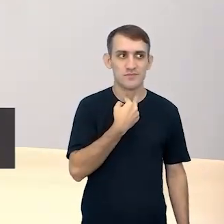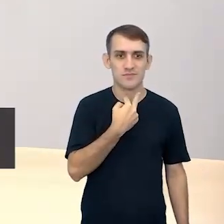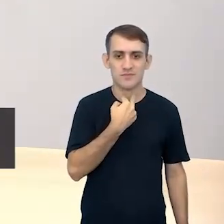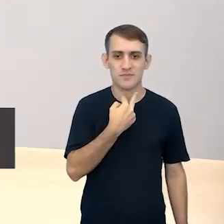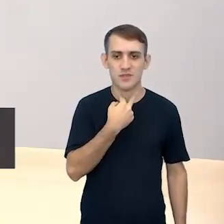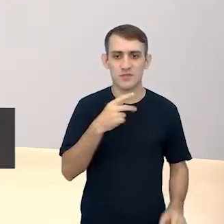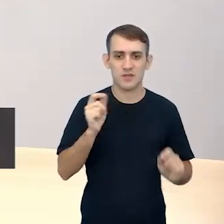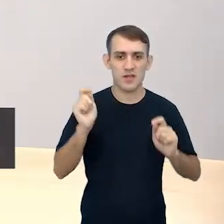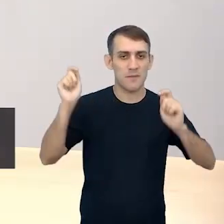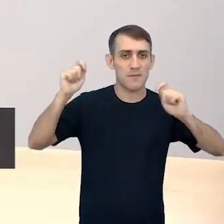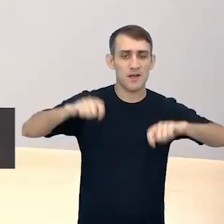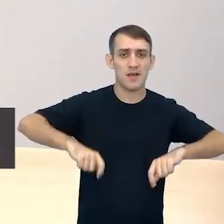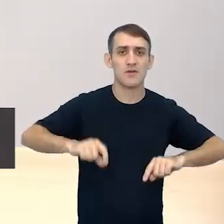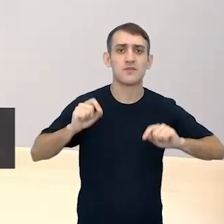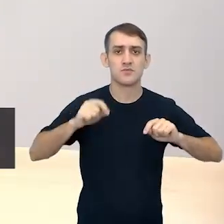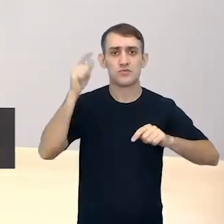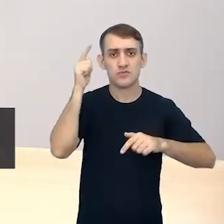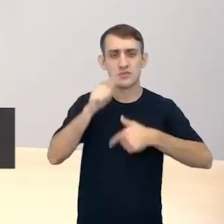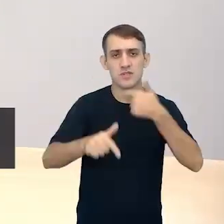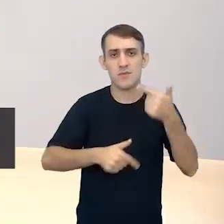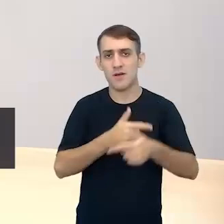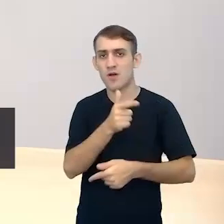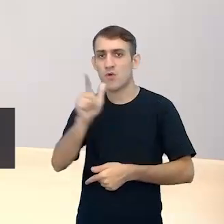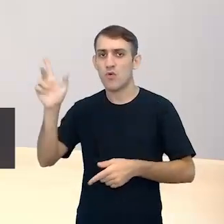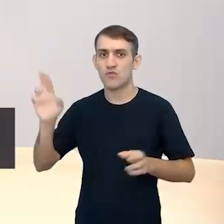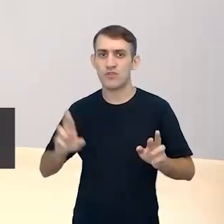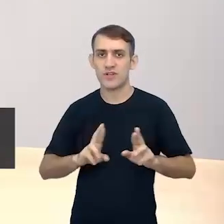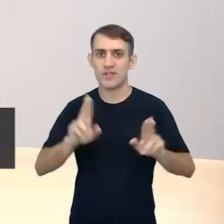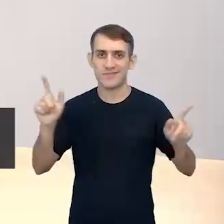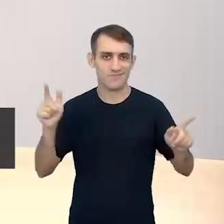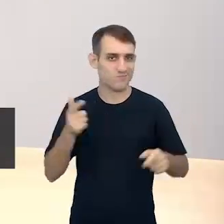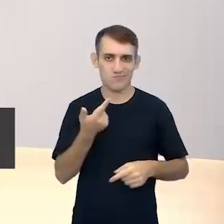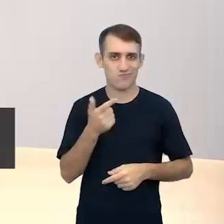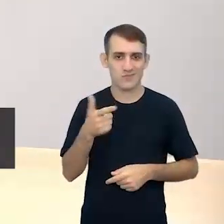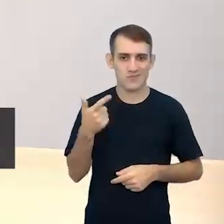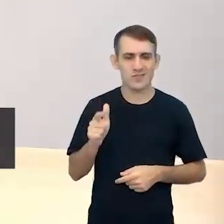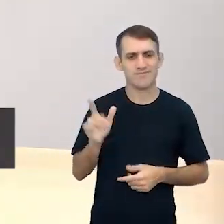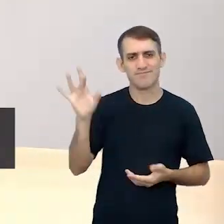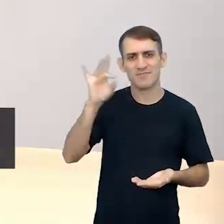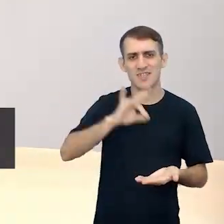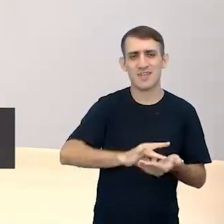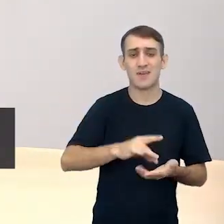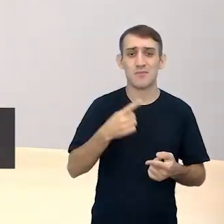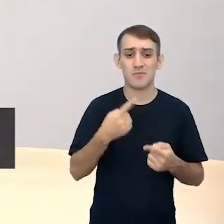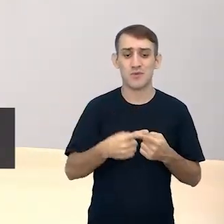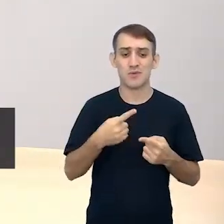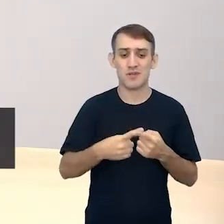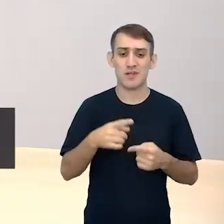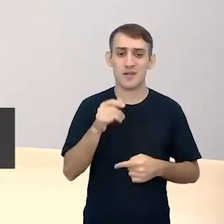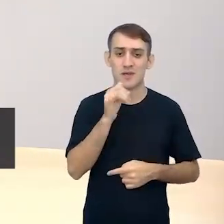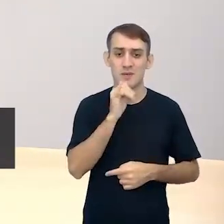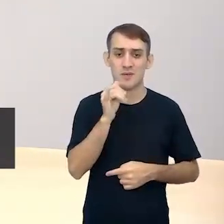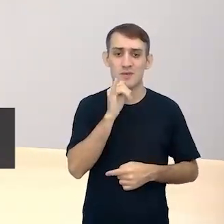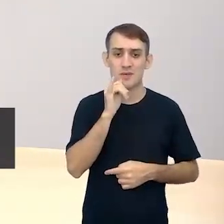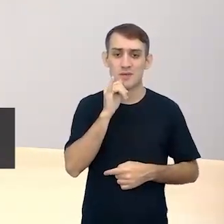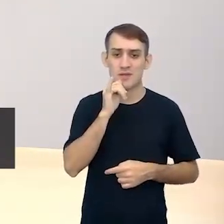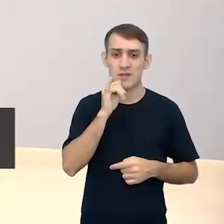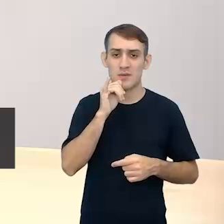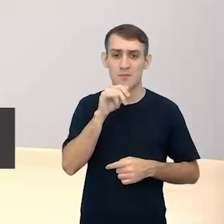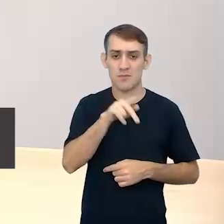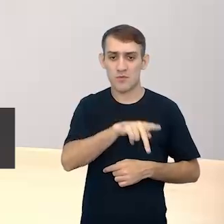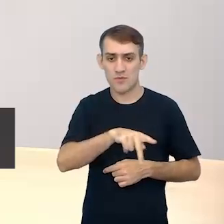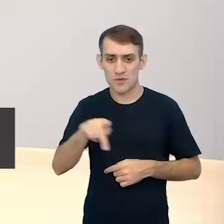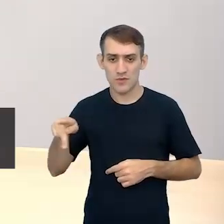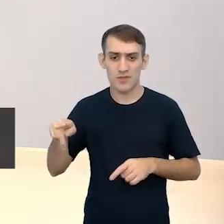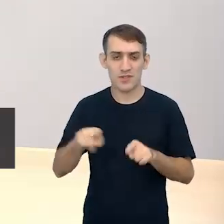ter capacidade de exercer outras funções. Sim, é verdade, porque a própria profissão do professor foi